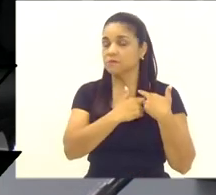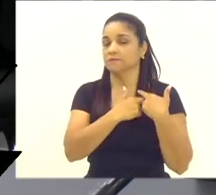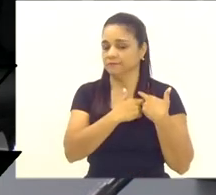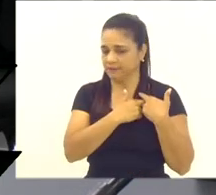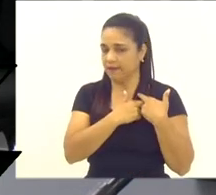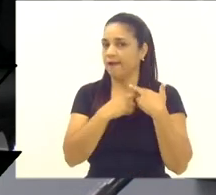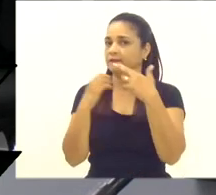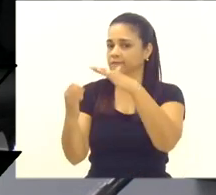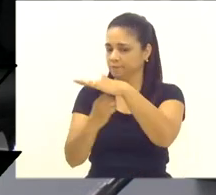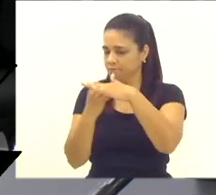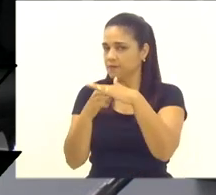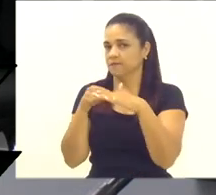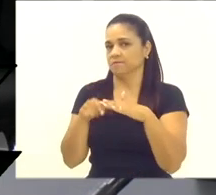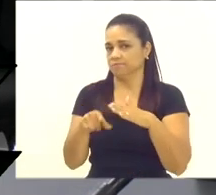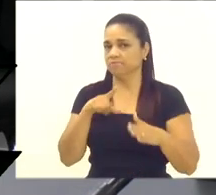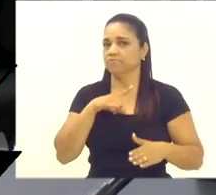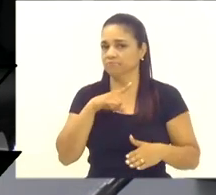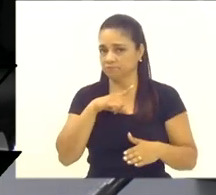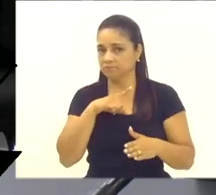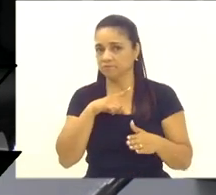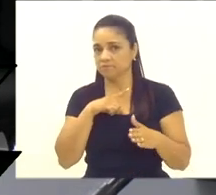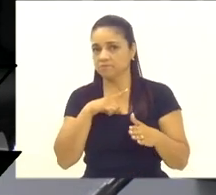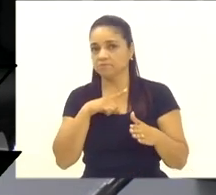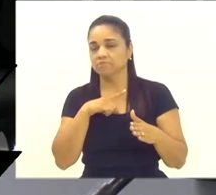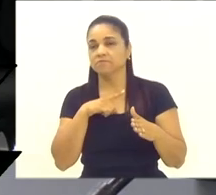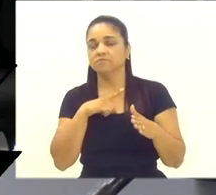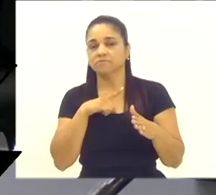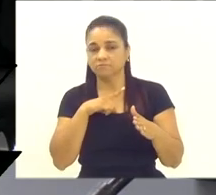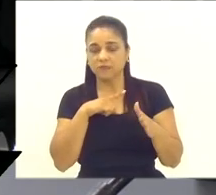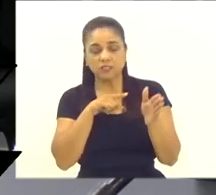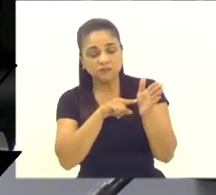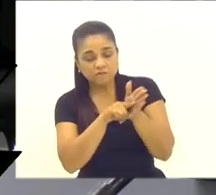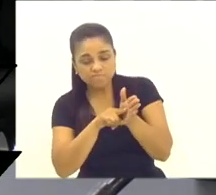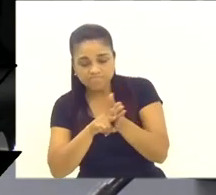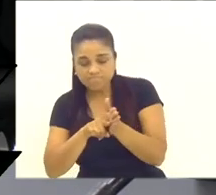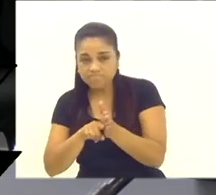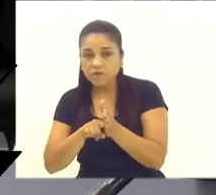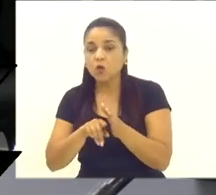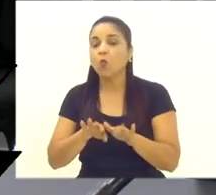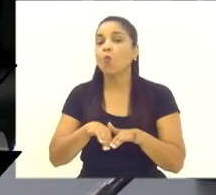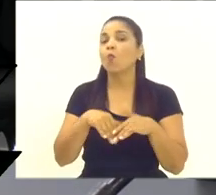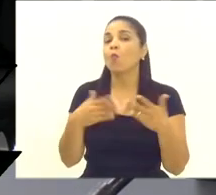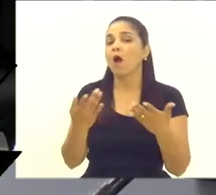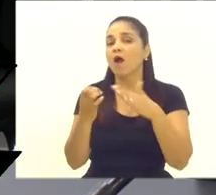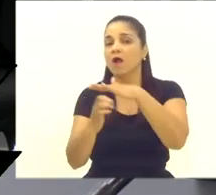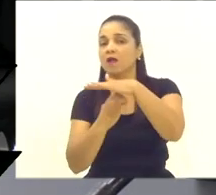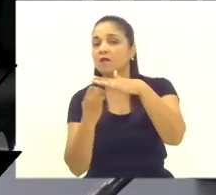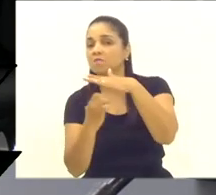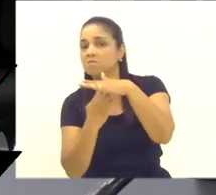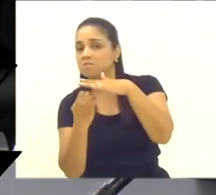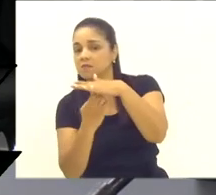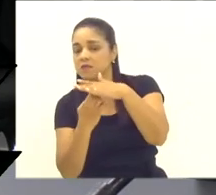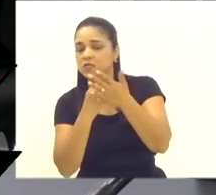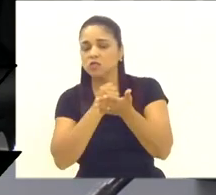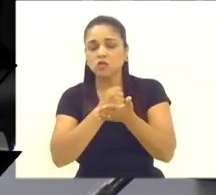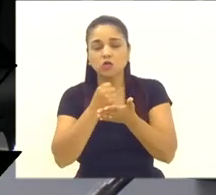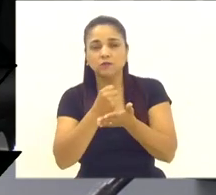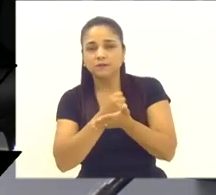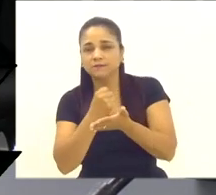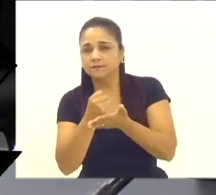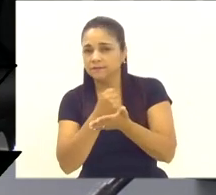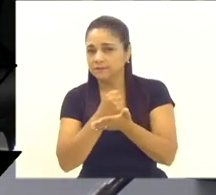dessas empresas né e uma verificação de quais são as empresas que estão sendo contratadas